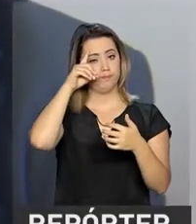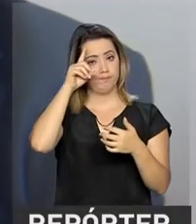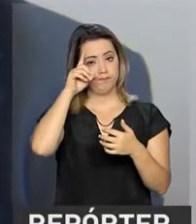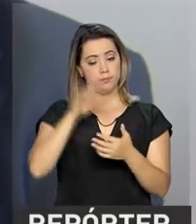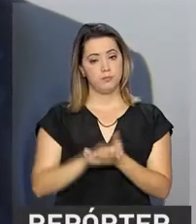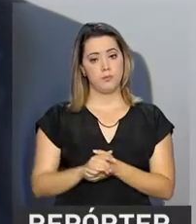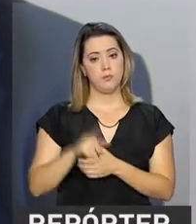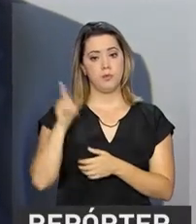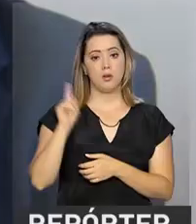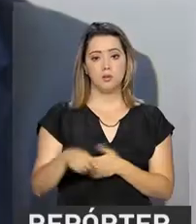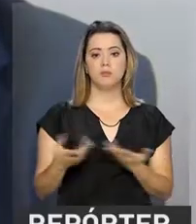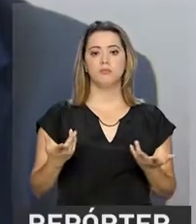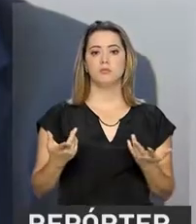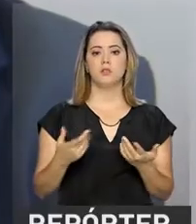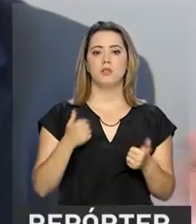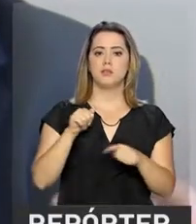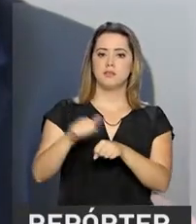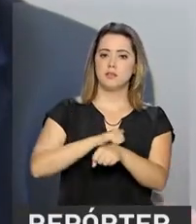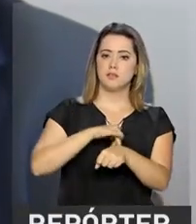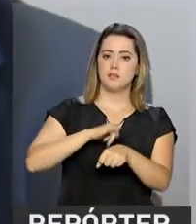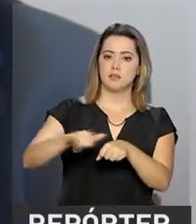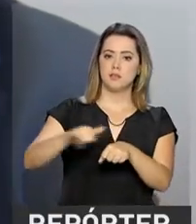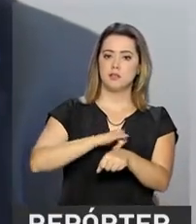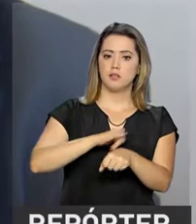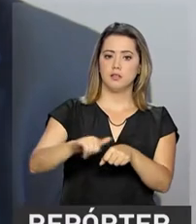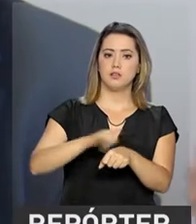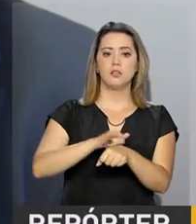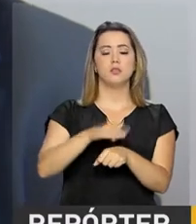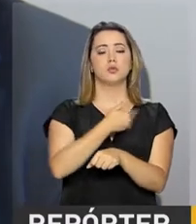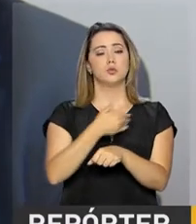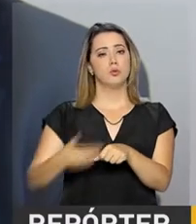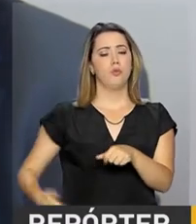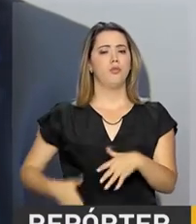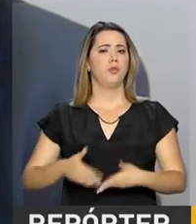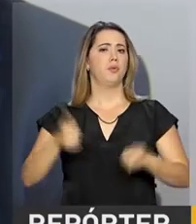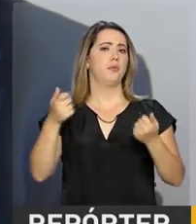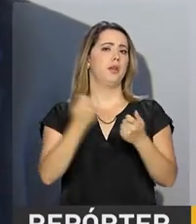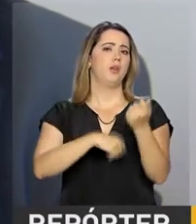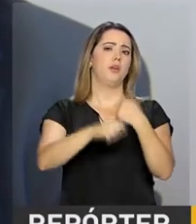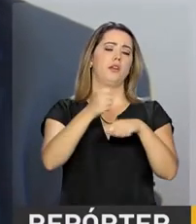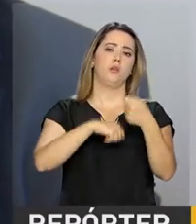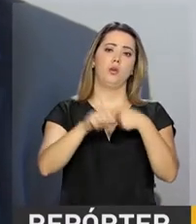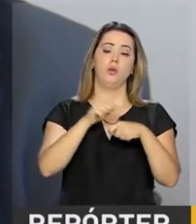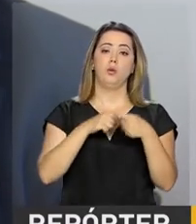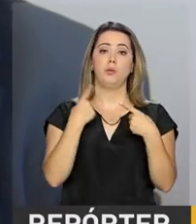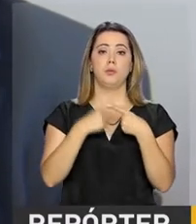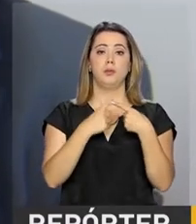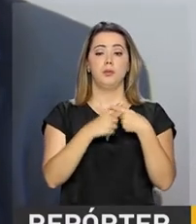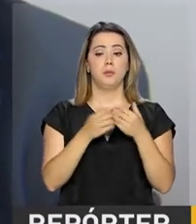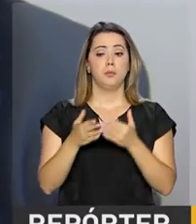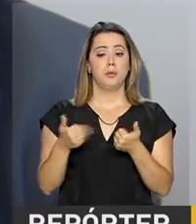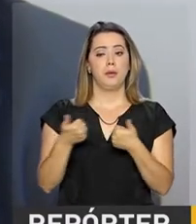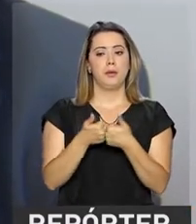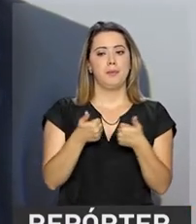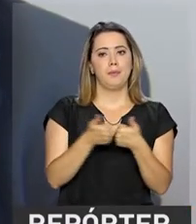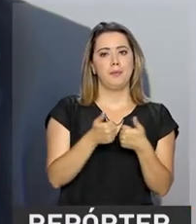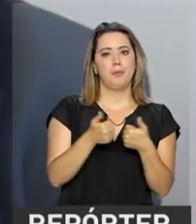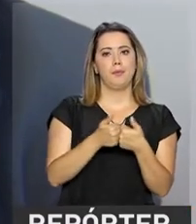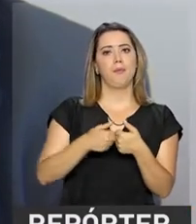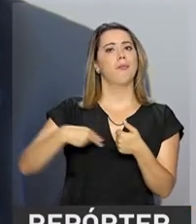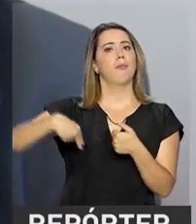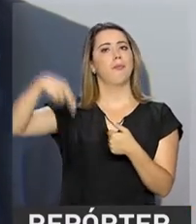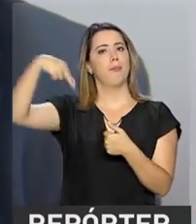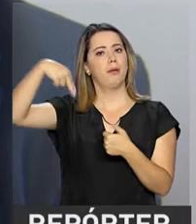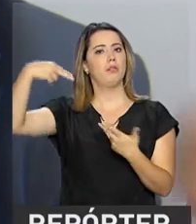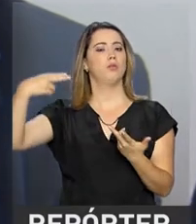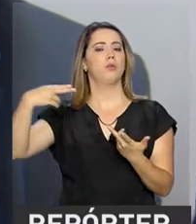estratégico para o país e nós estamos perto do dos mercados norte americanos